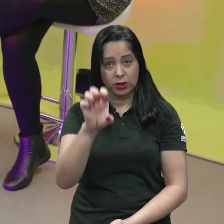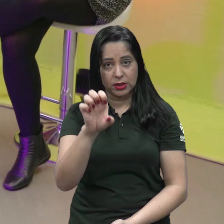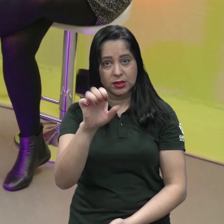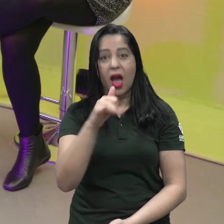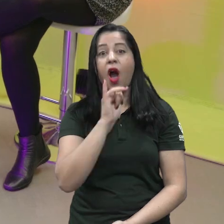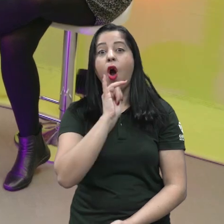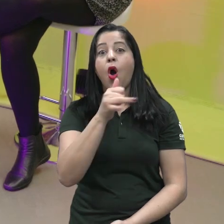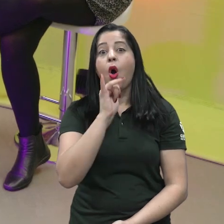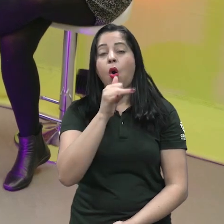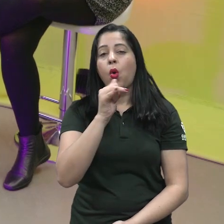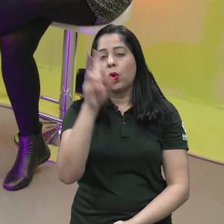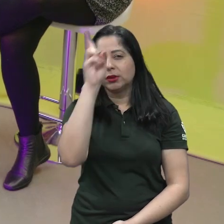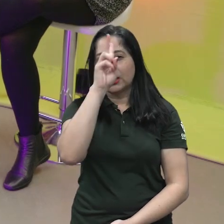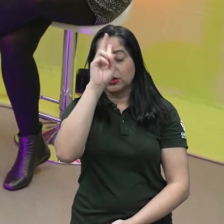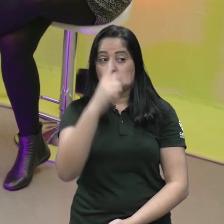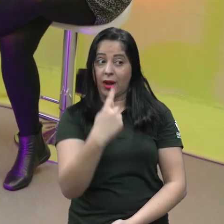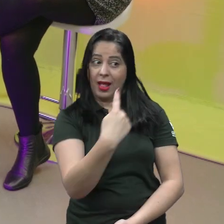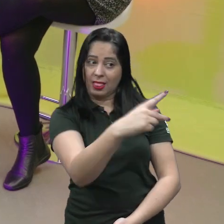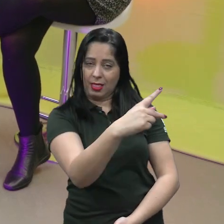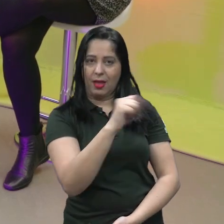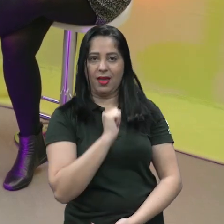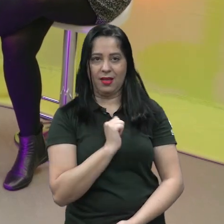né, Conceição Oliveira.